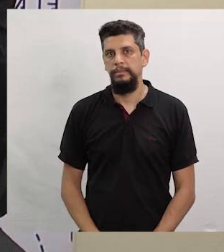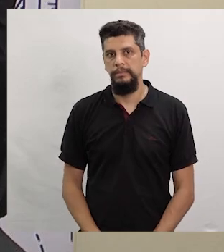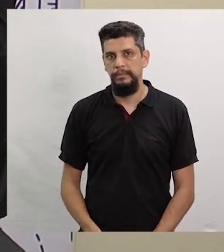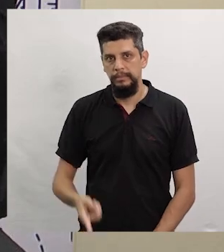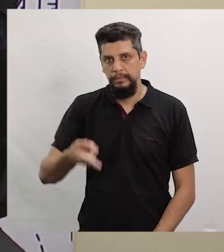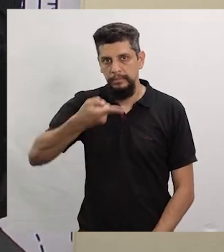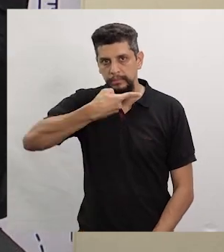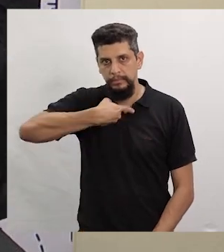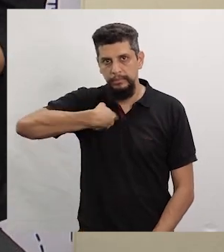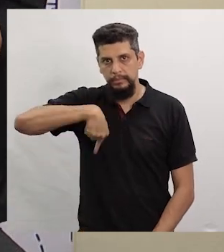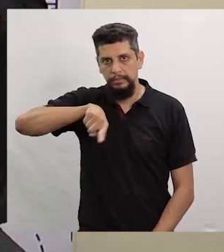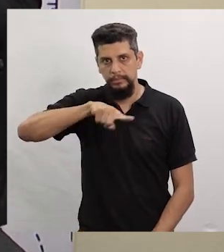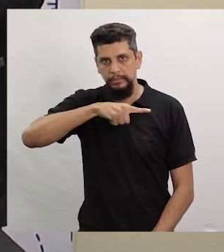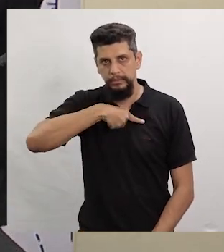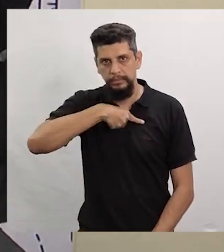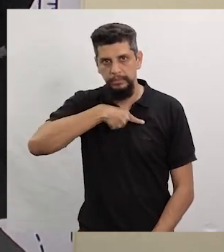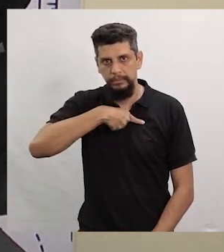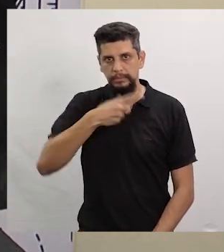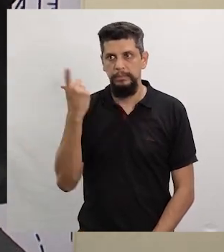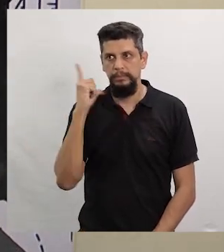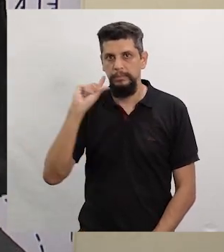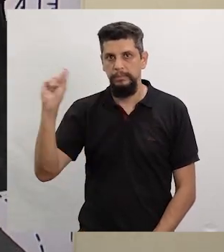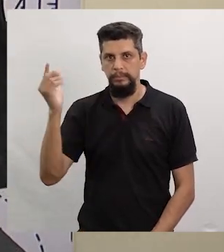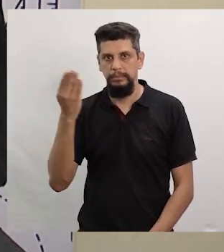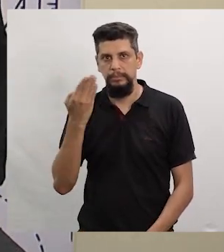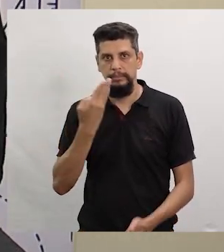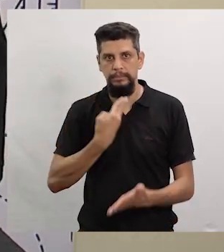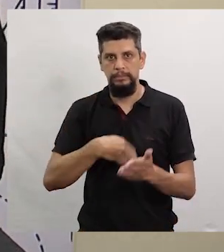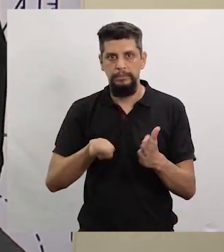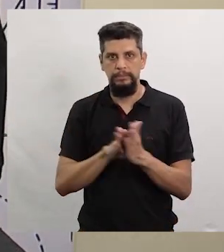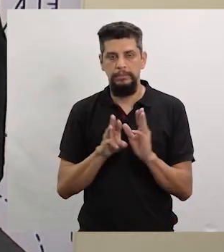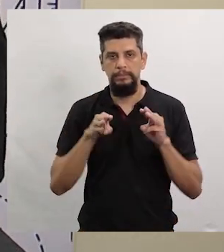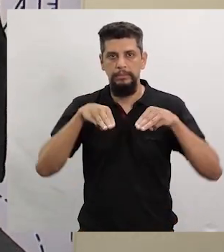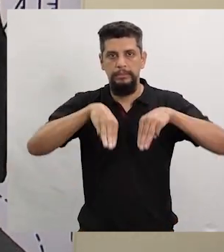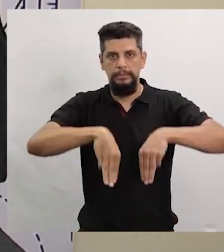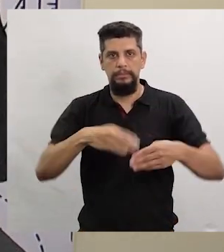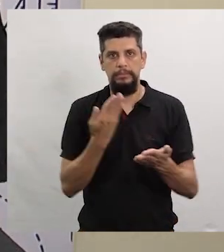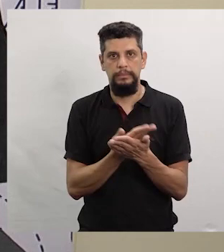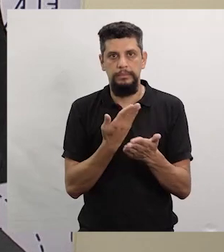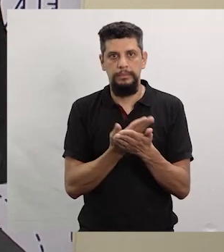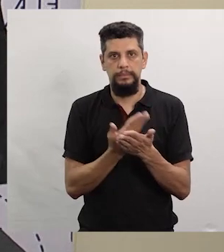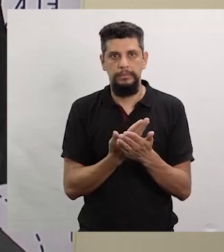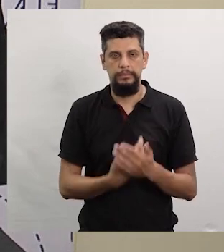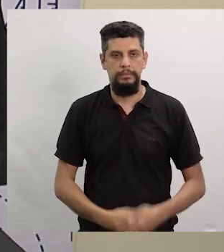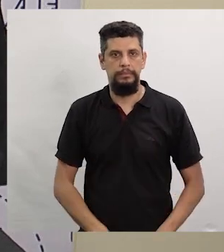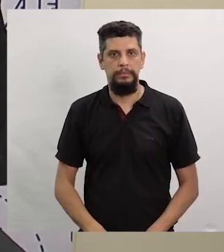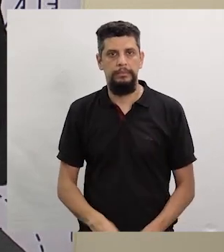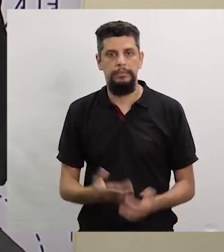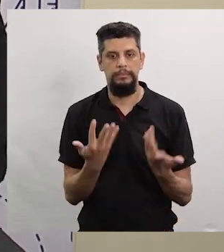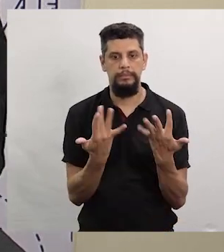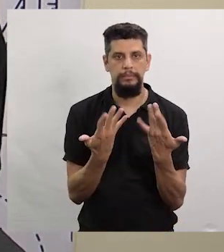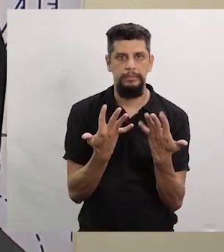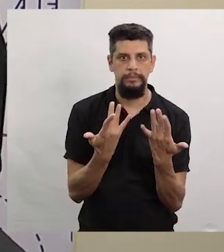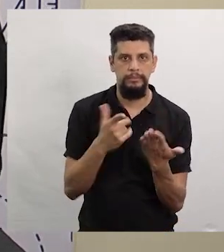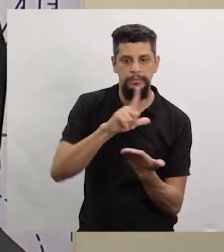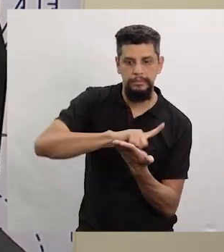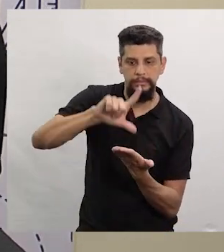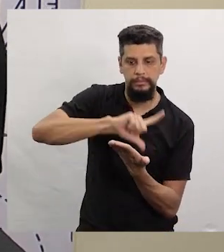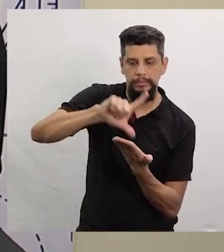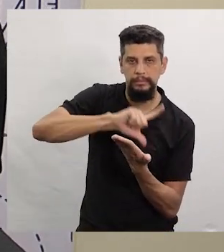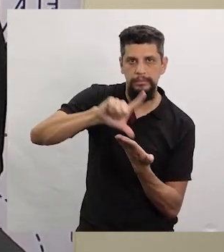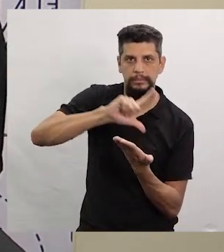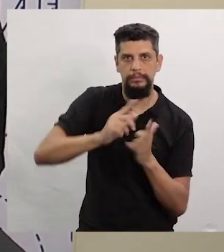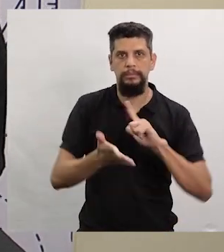e como nós estamos chegando ao final da nossa aula Nós também vamos higienizar as nossas mãos